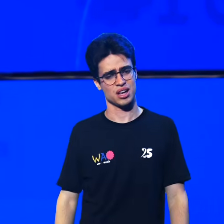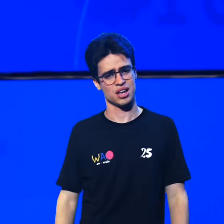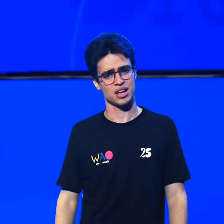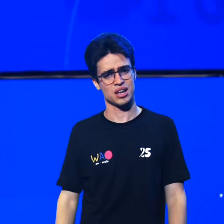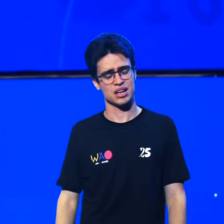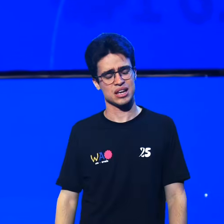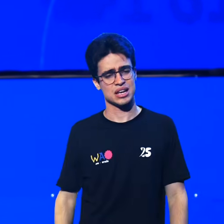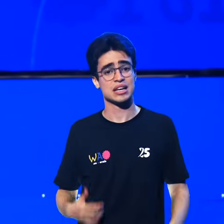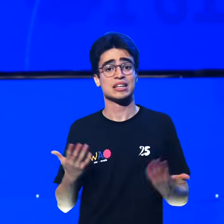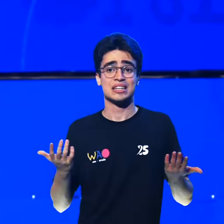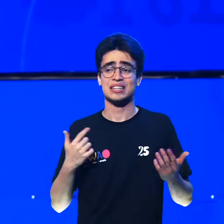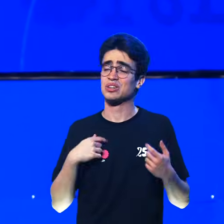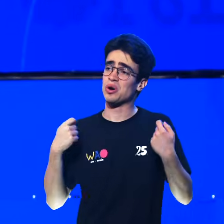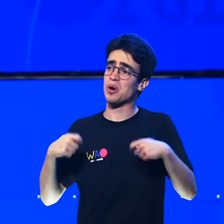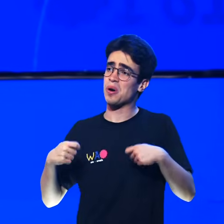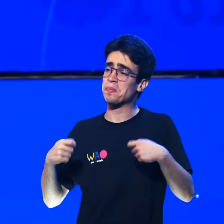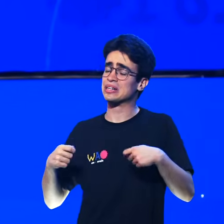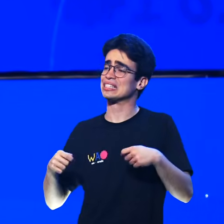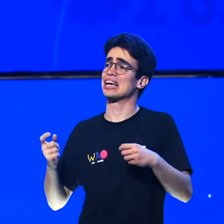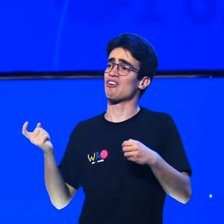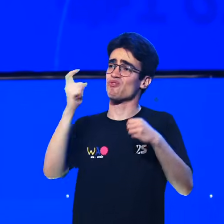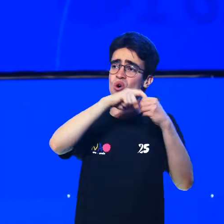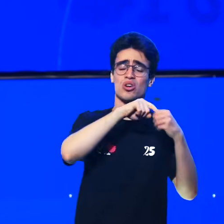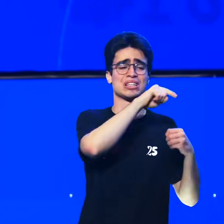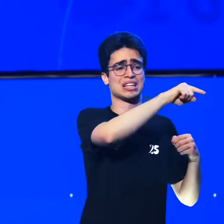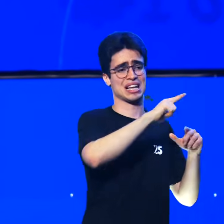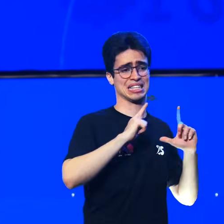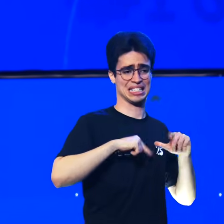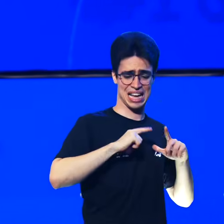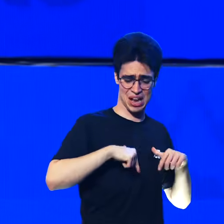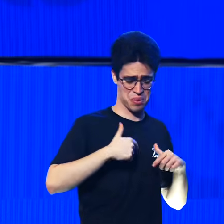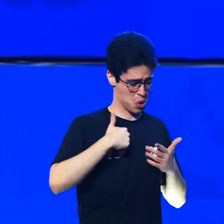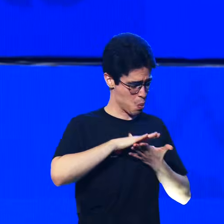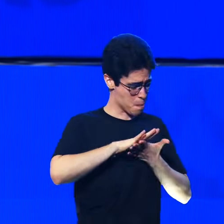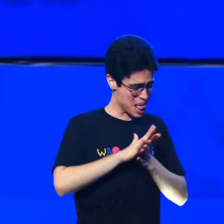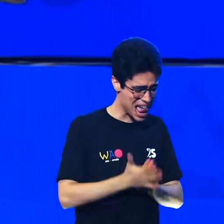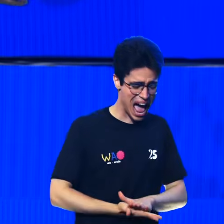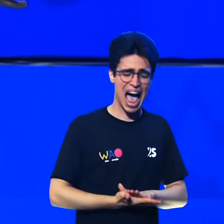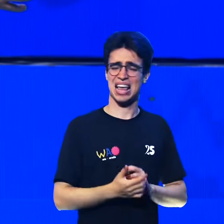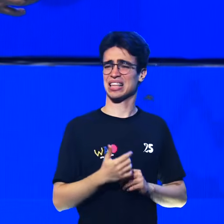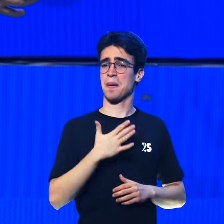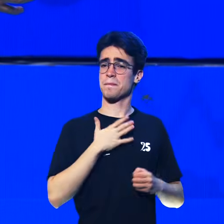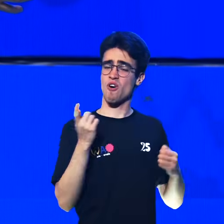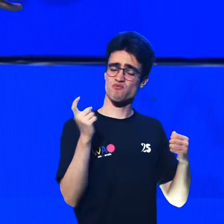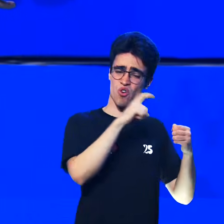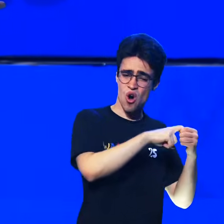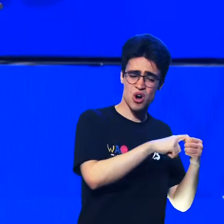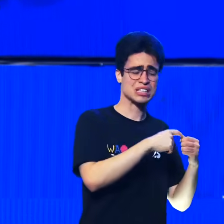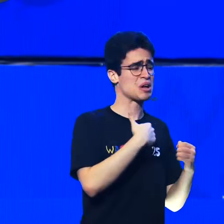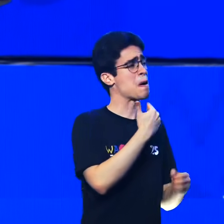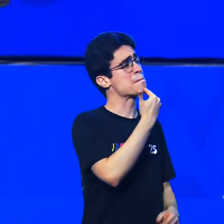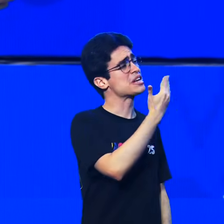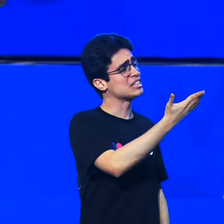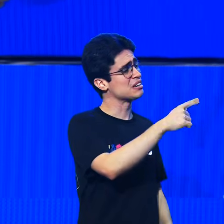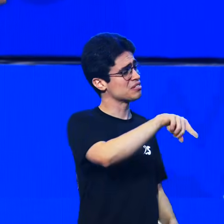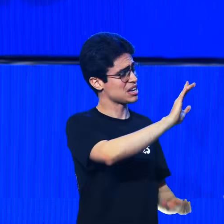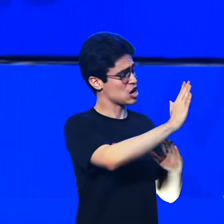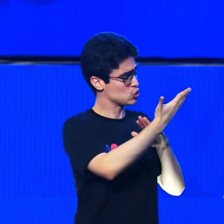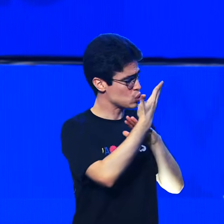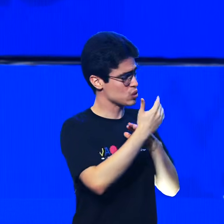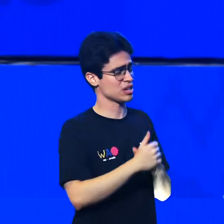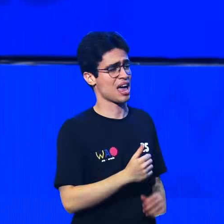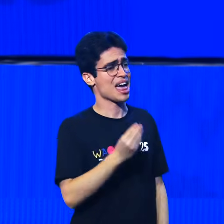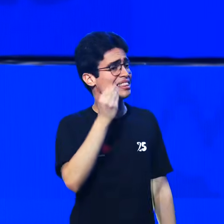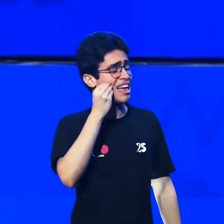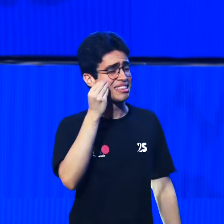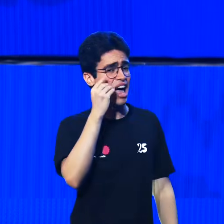Eu vou precisar voltar para Israel humilhada. Vou precisar retornar para minha terra, pedir ajuda para alguém, tentar morar